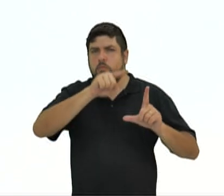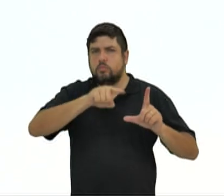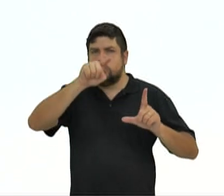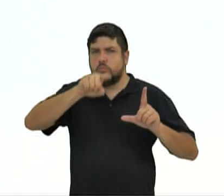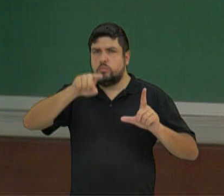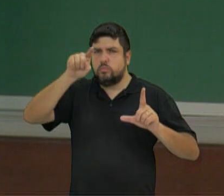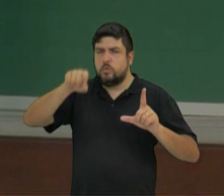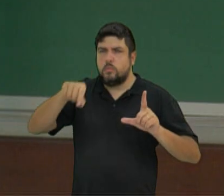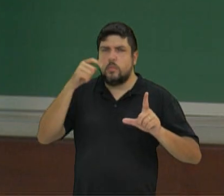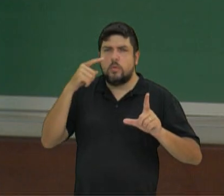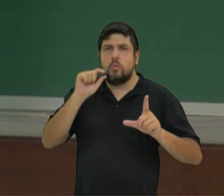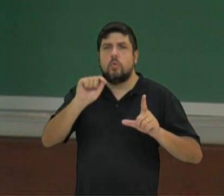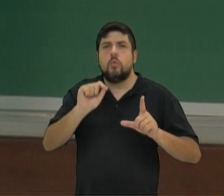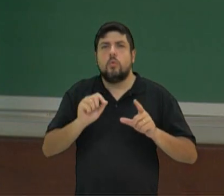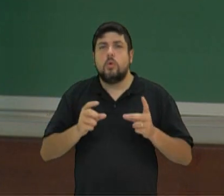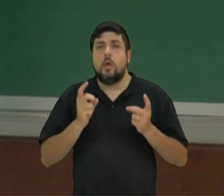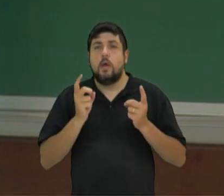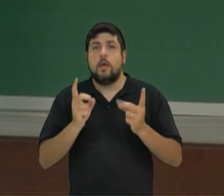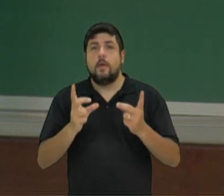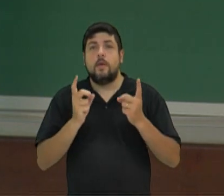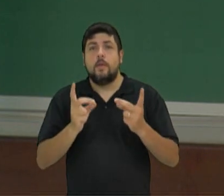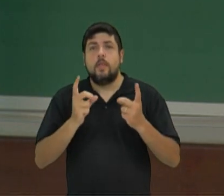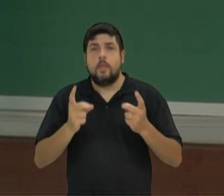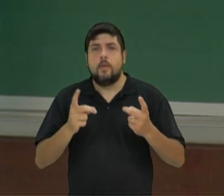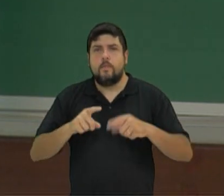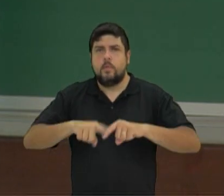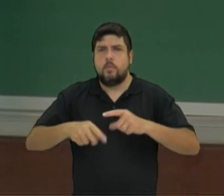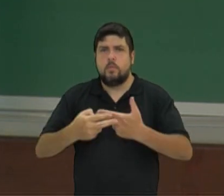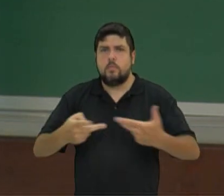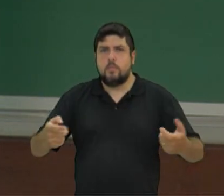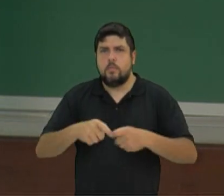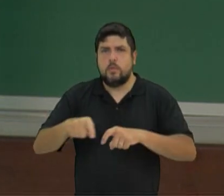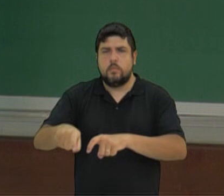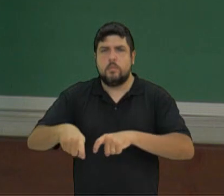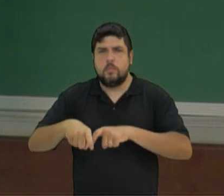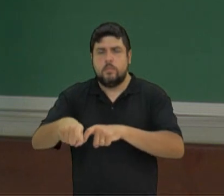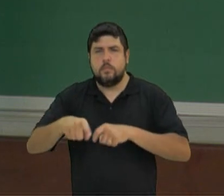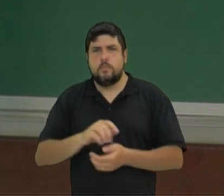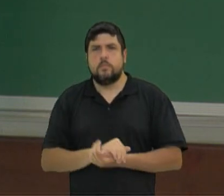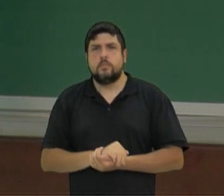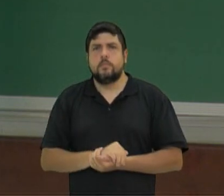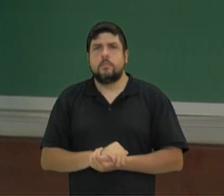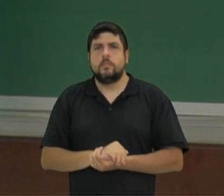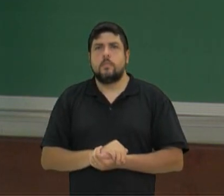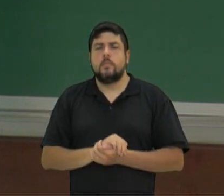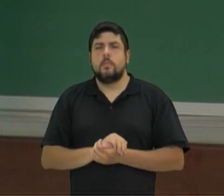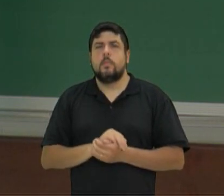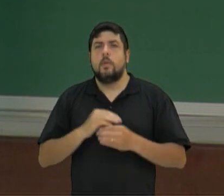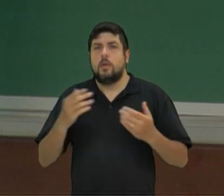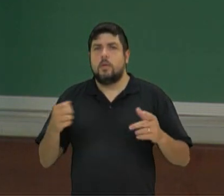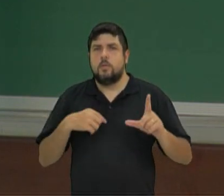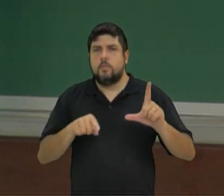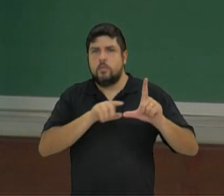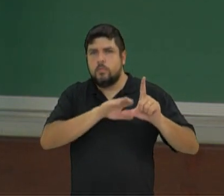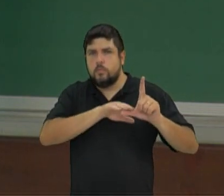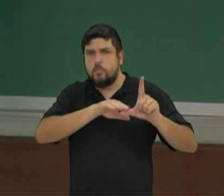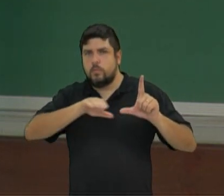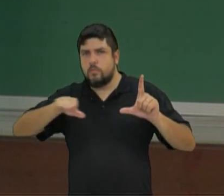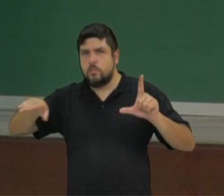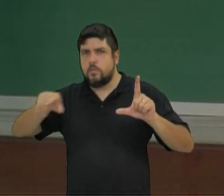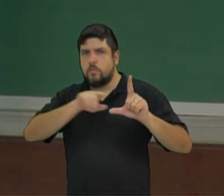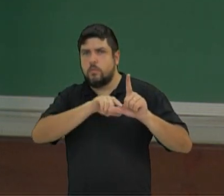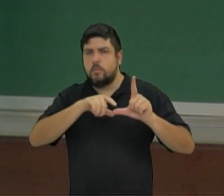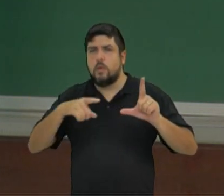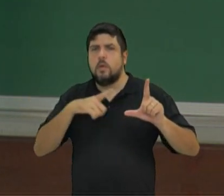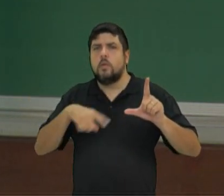vendas de equipamentos agrícolas de uma indústria. Então, o que eu tenho nesse gráfico? Aqui na parte horizontal, eu tenho